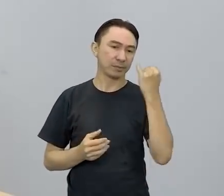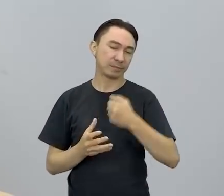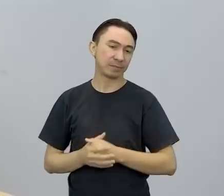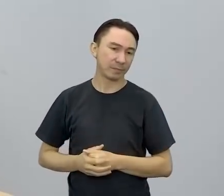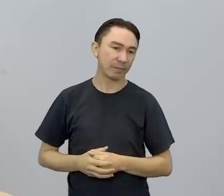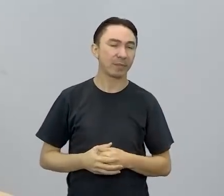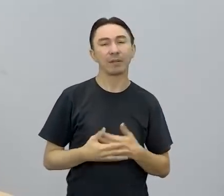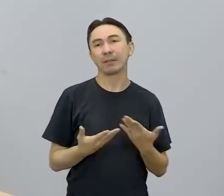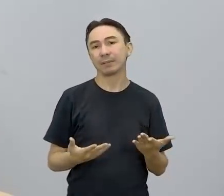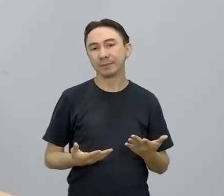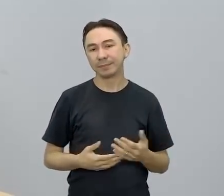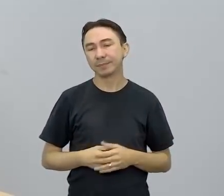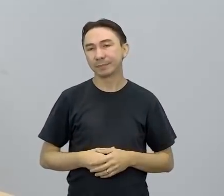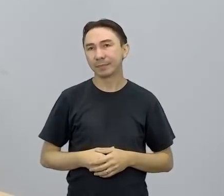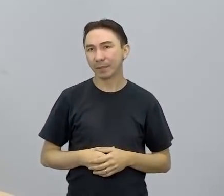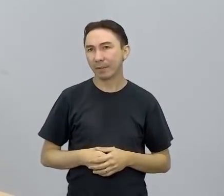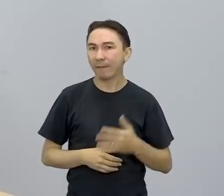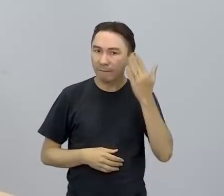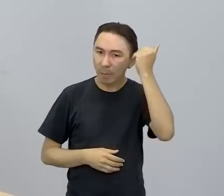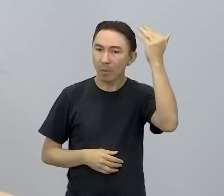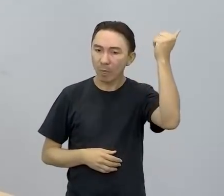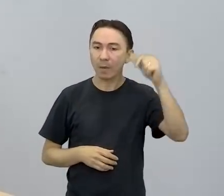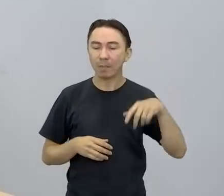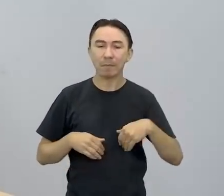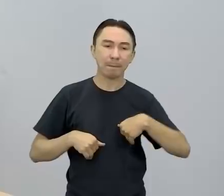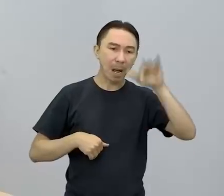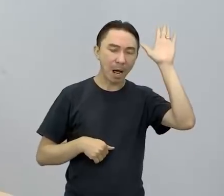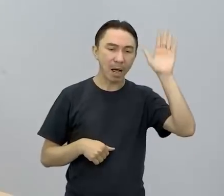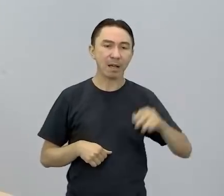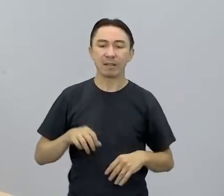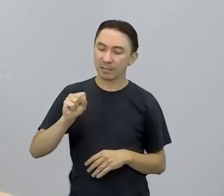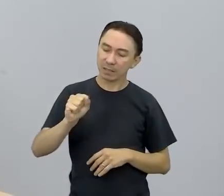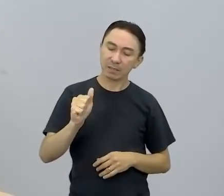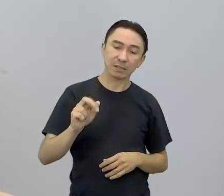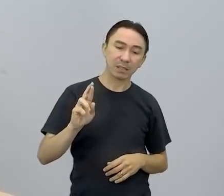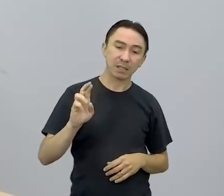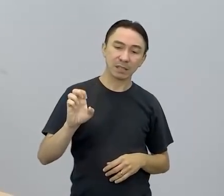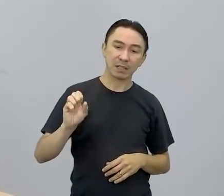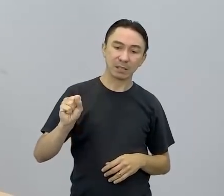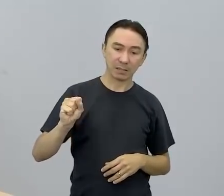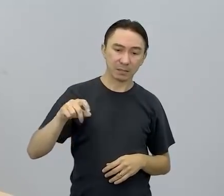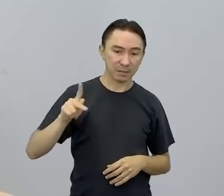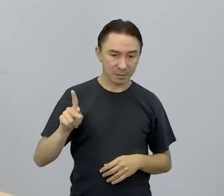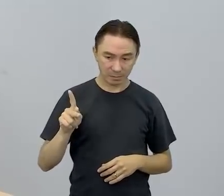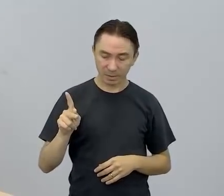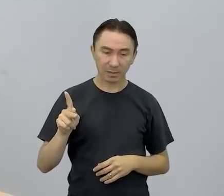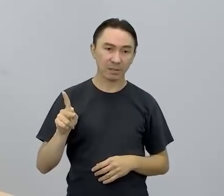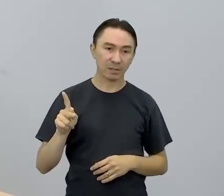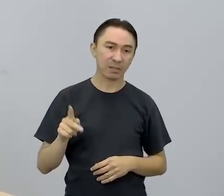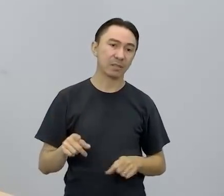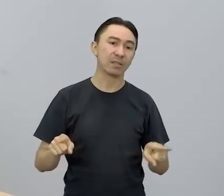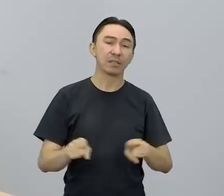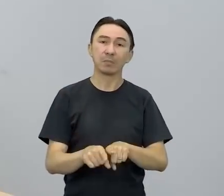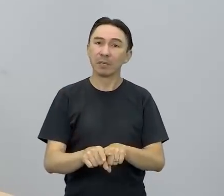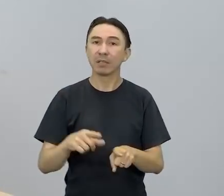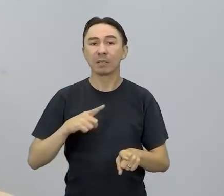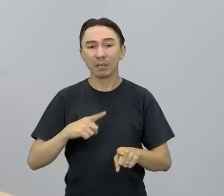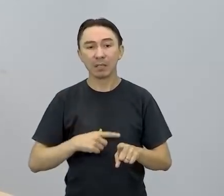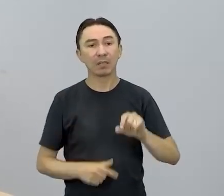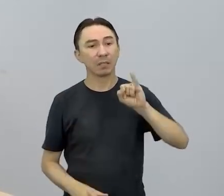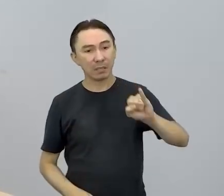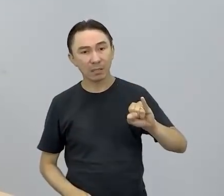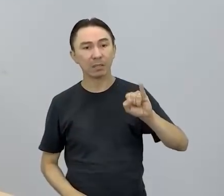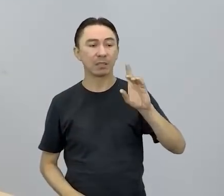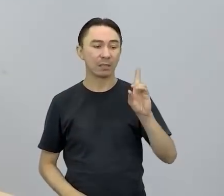conhecidos pela rede é o SARESP, a avaliação diagnóstica de entrada, e você tem também a presença do IDEB,